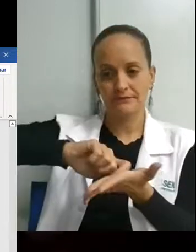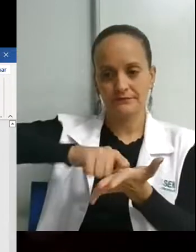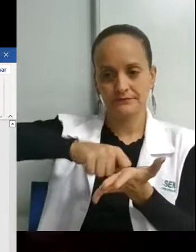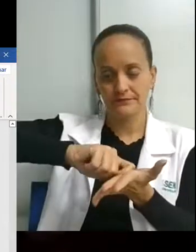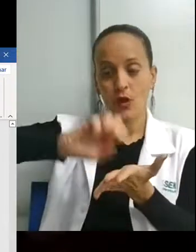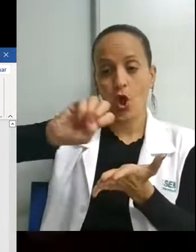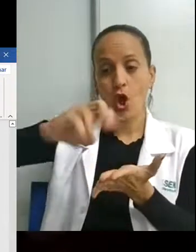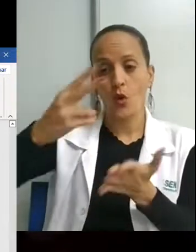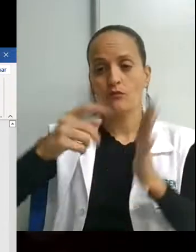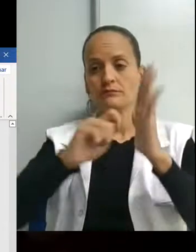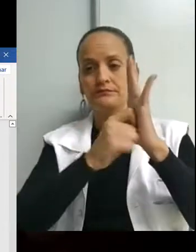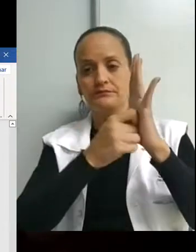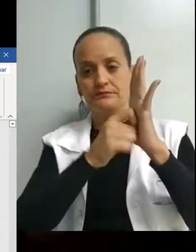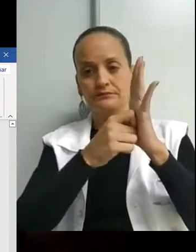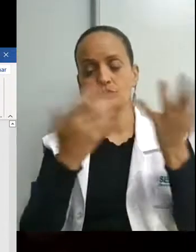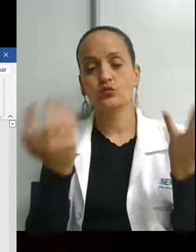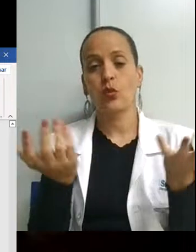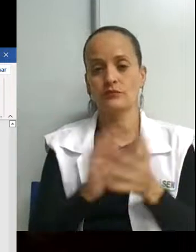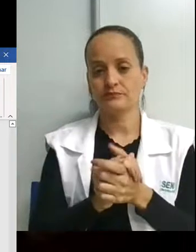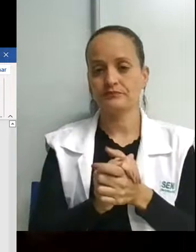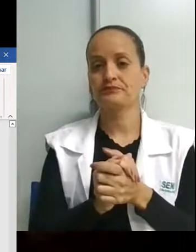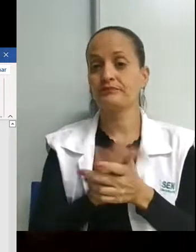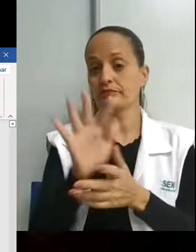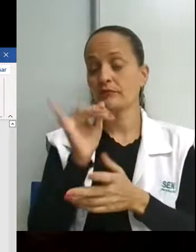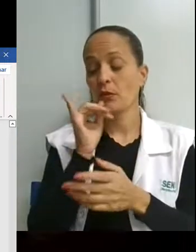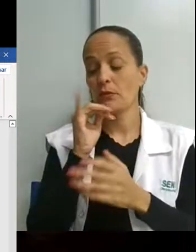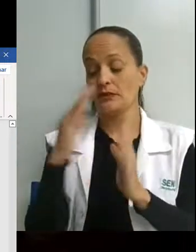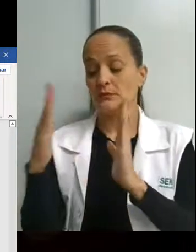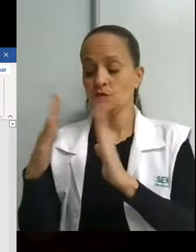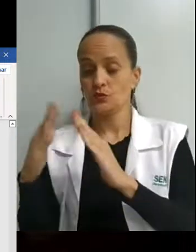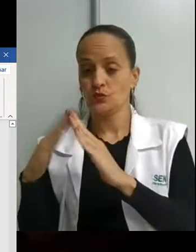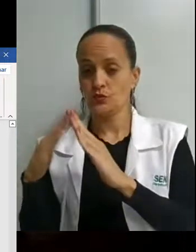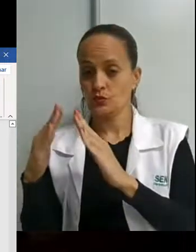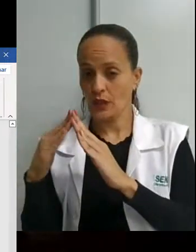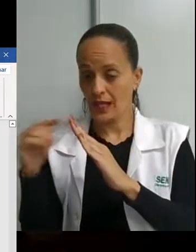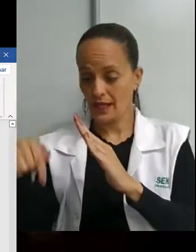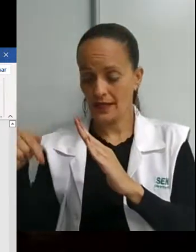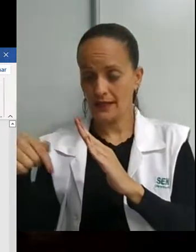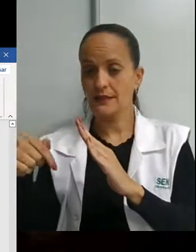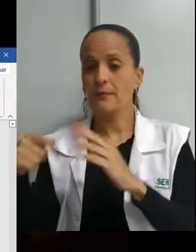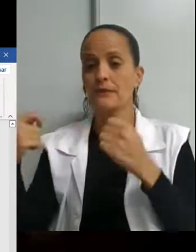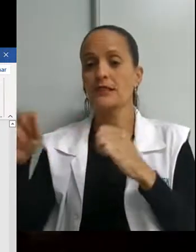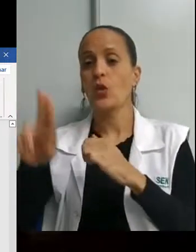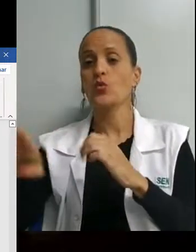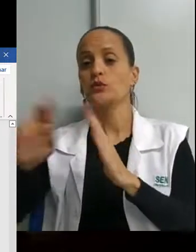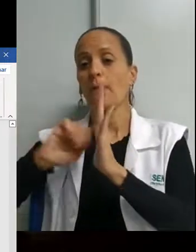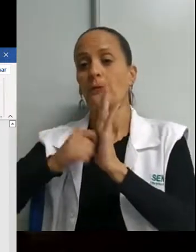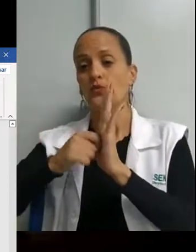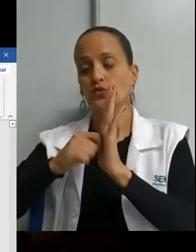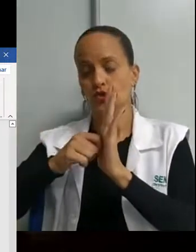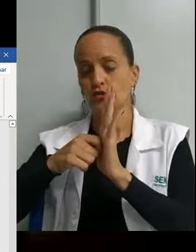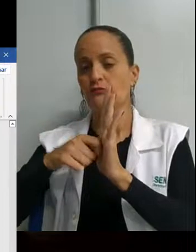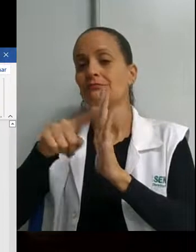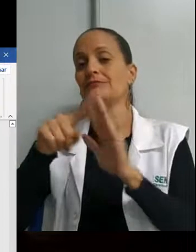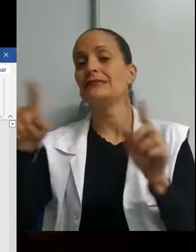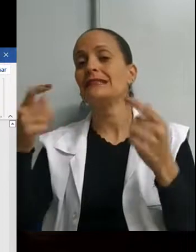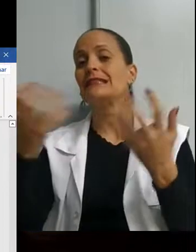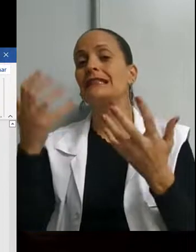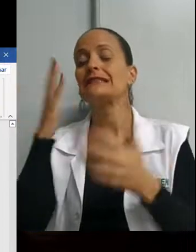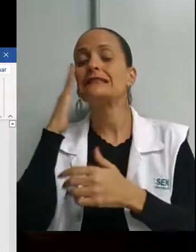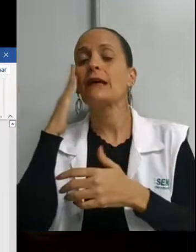de tensão na entrada de energia da casa do caseiro, o eletricista usará um multímetro. Ele quer que você escolha a categoria